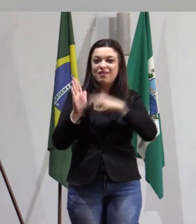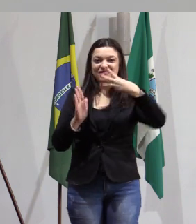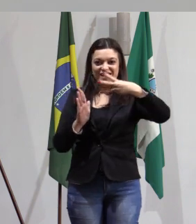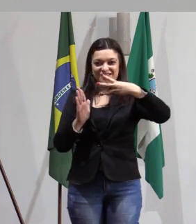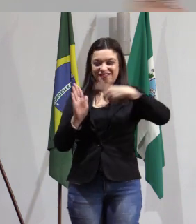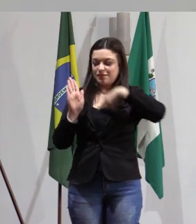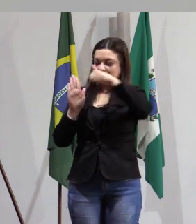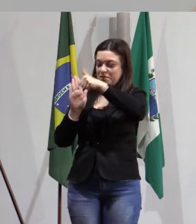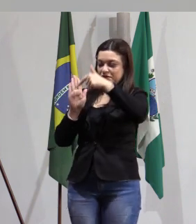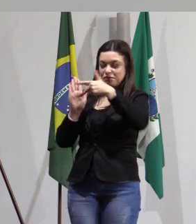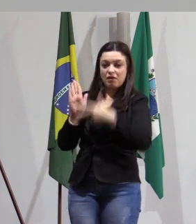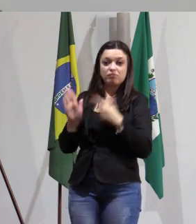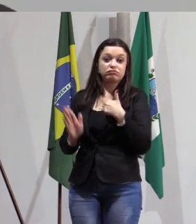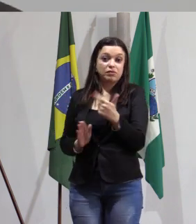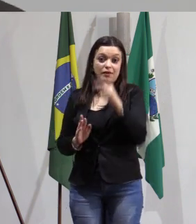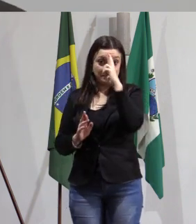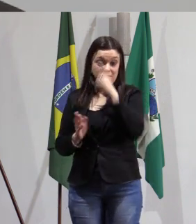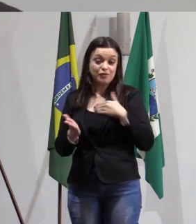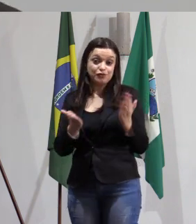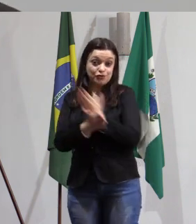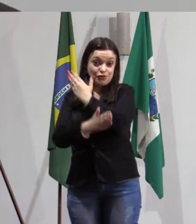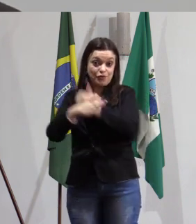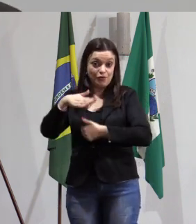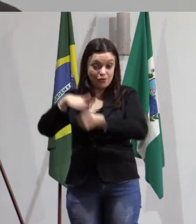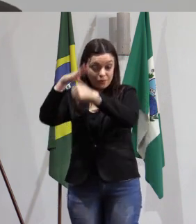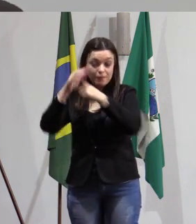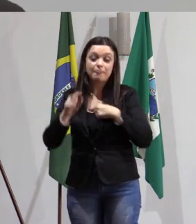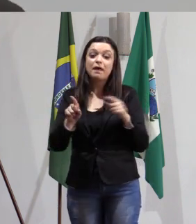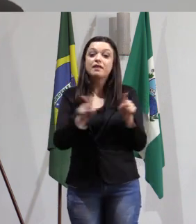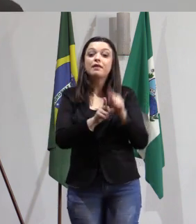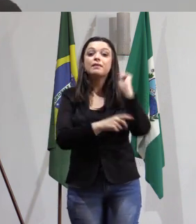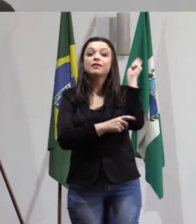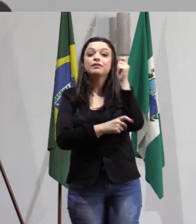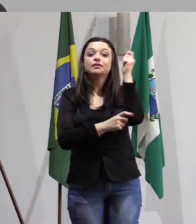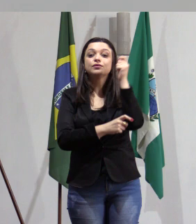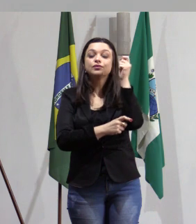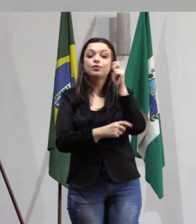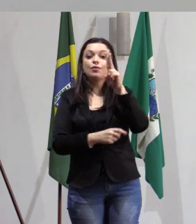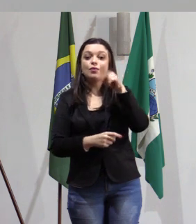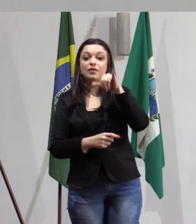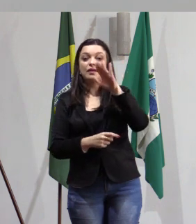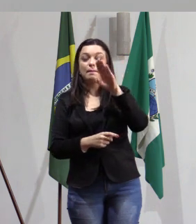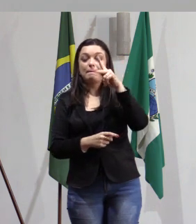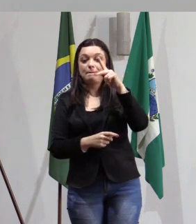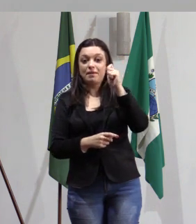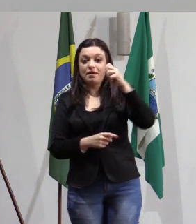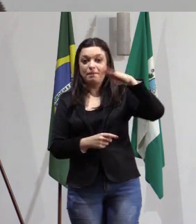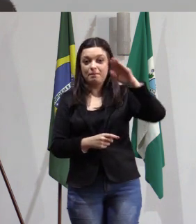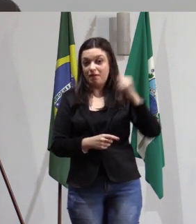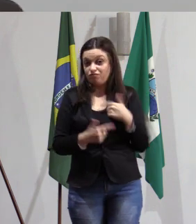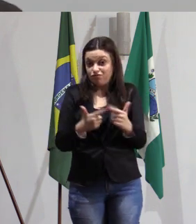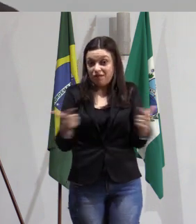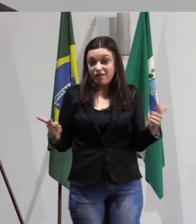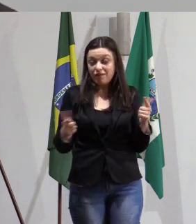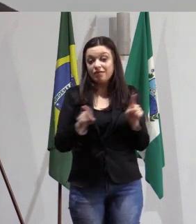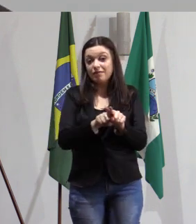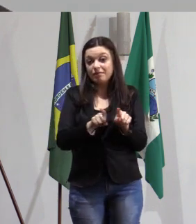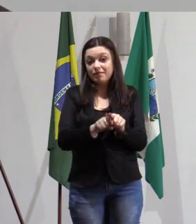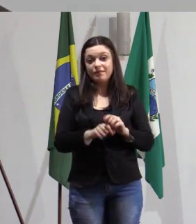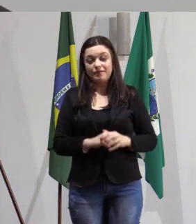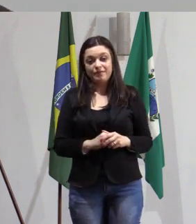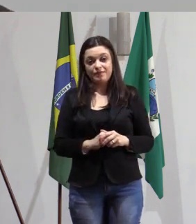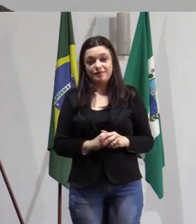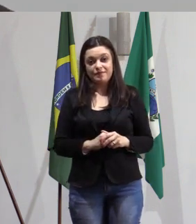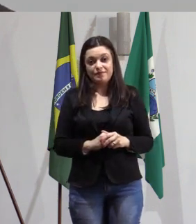Pará, a Unipampa, aqui no Rio Grande do Sul. As universidades brasileiras, as 63 universidades brasileiras, não são iguais entre si.